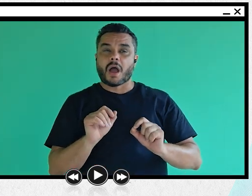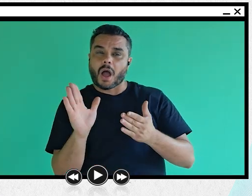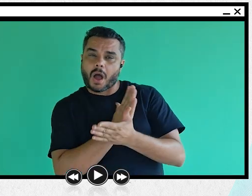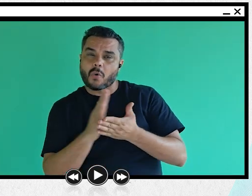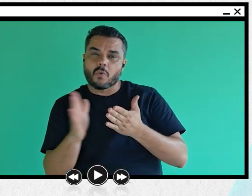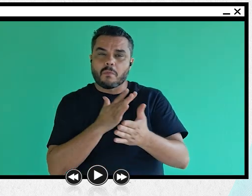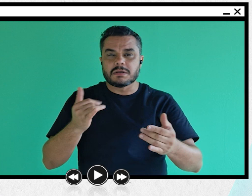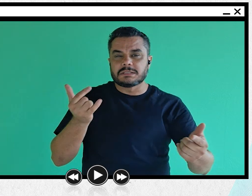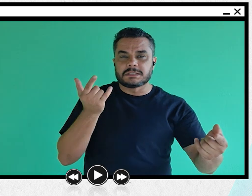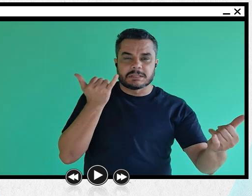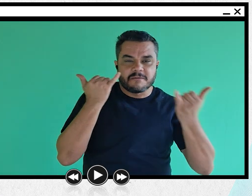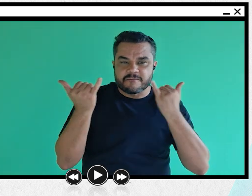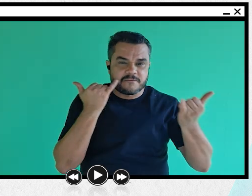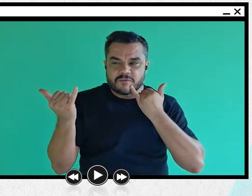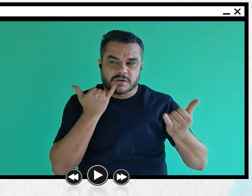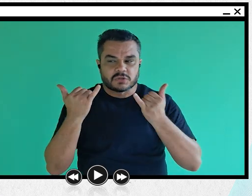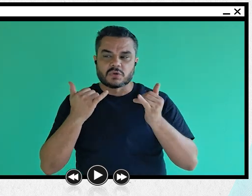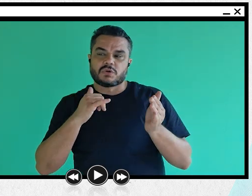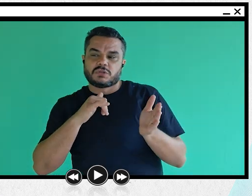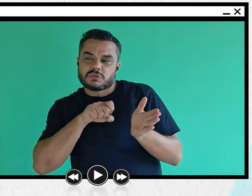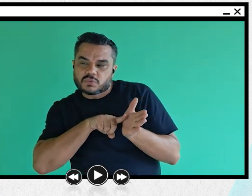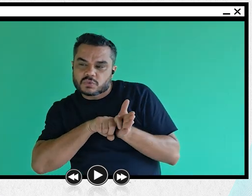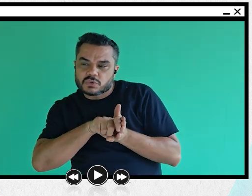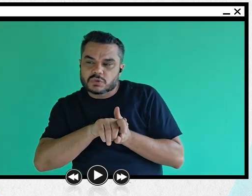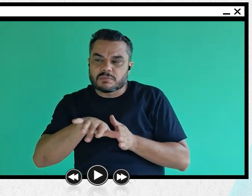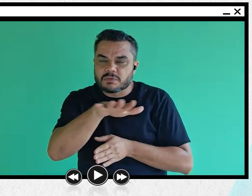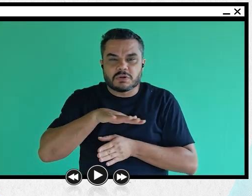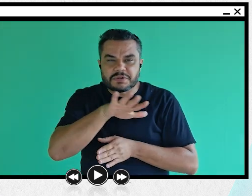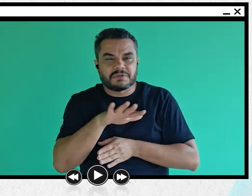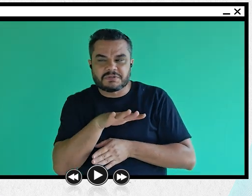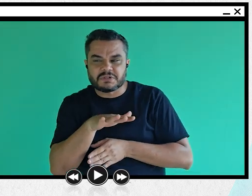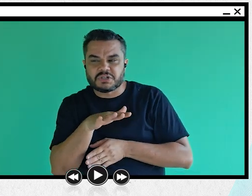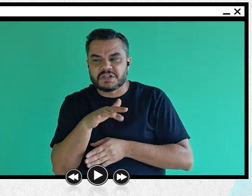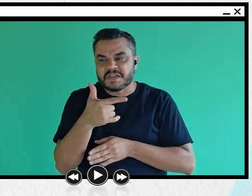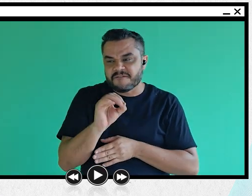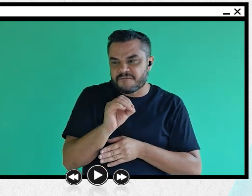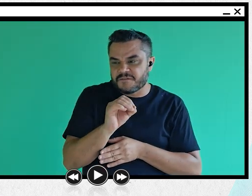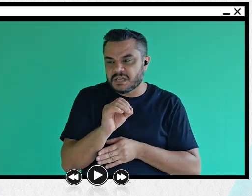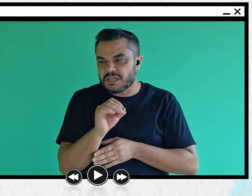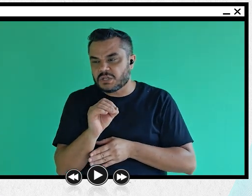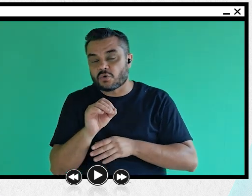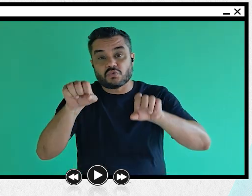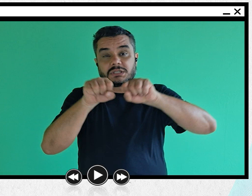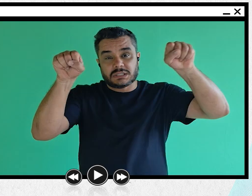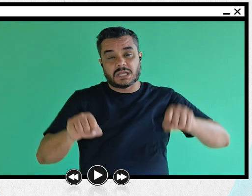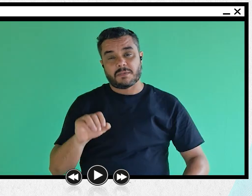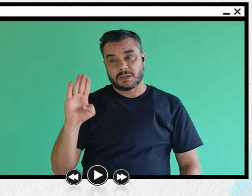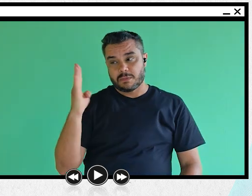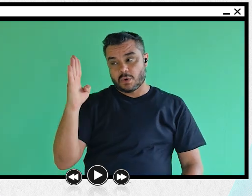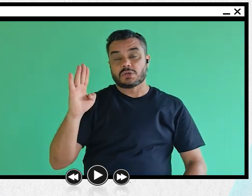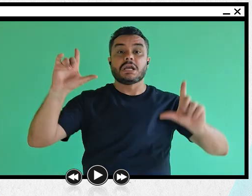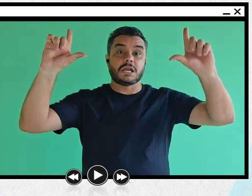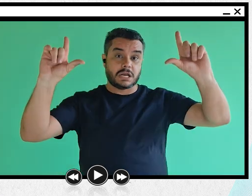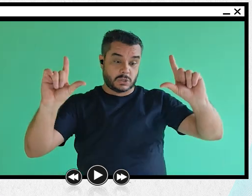da ordem de 20 unidade formadora de colônia, o que é bastante razoável, né, principalmente para um sistema biológico como esses, ele reduz,